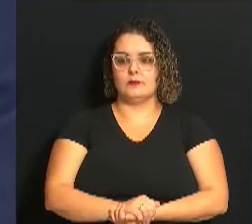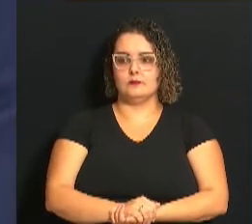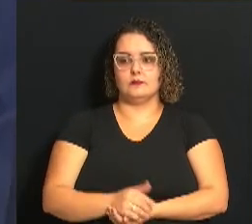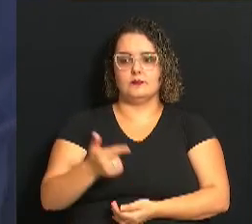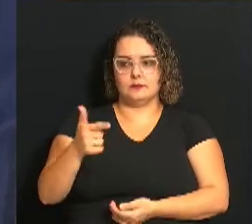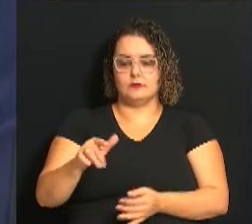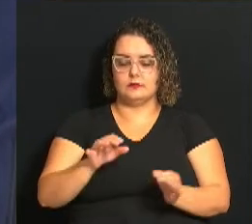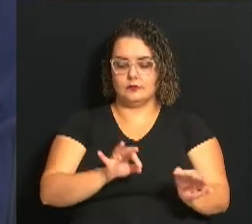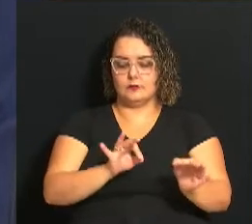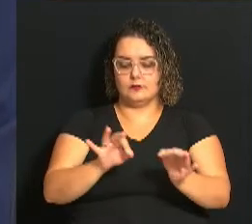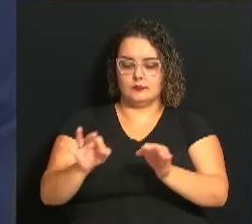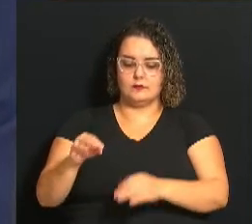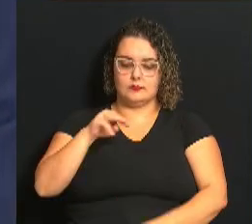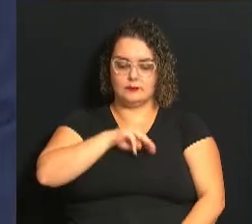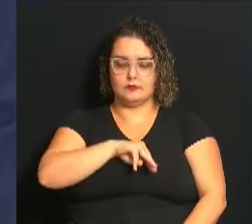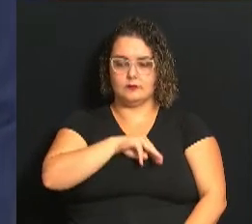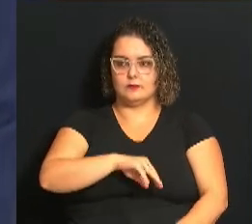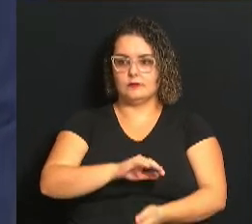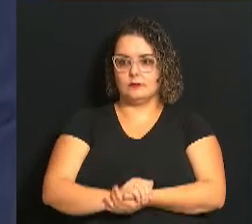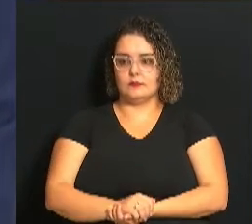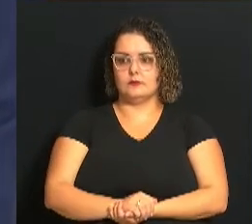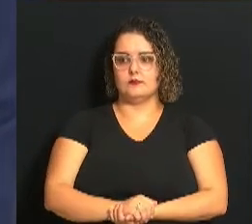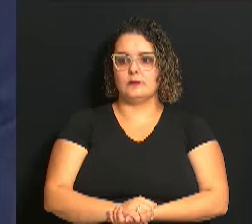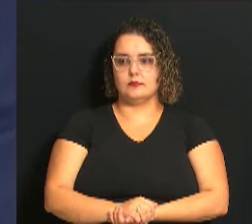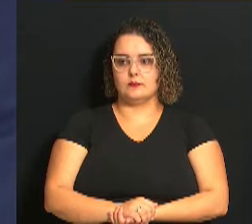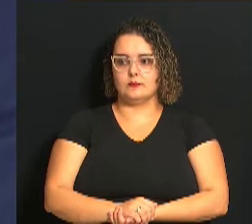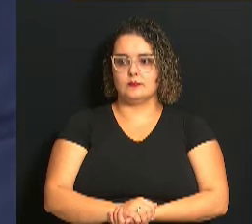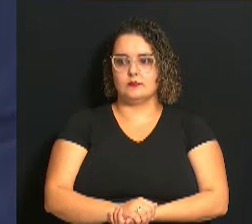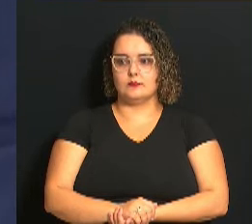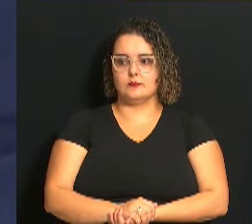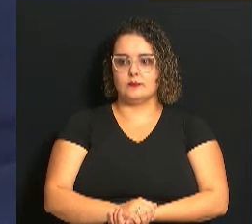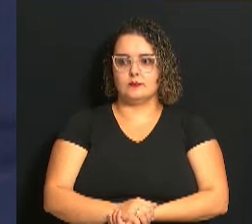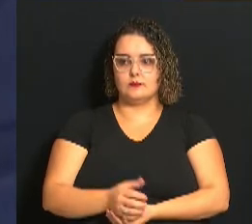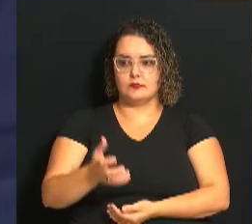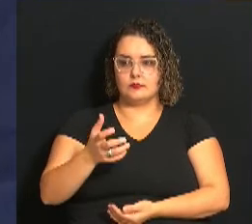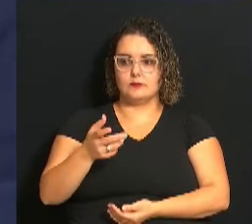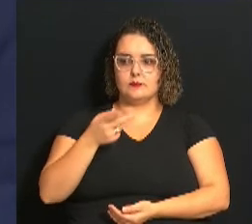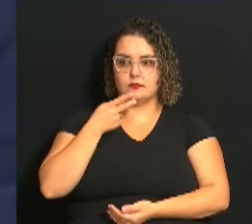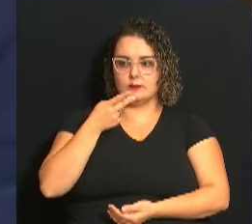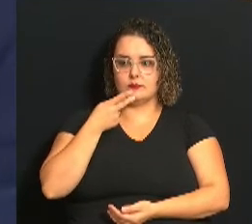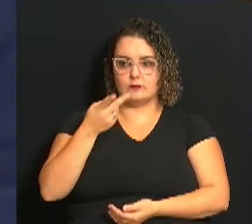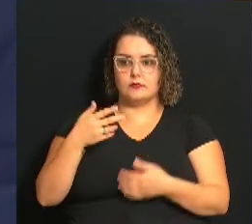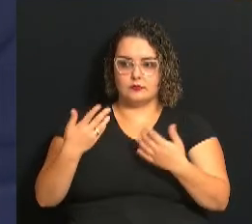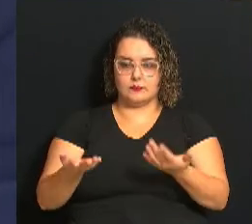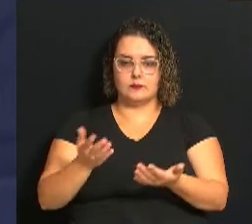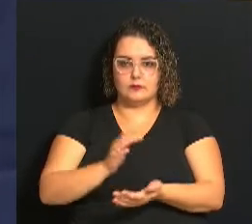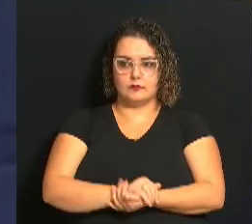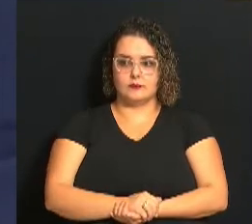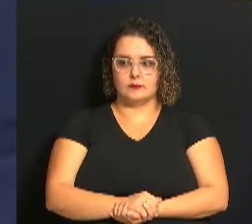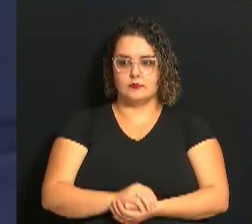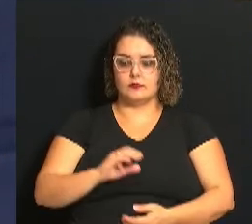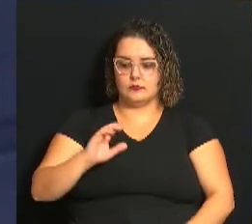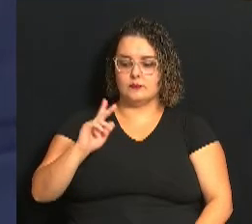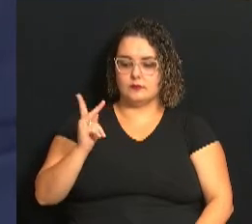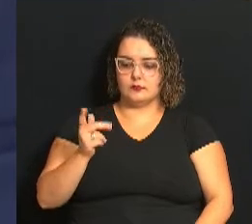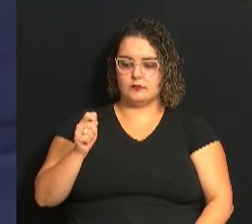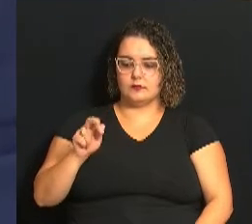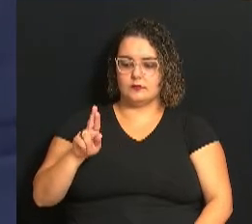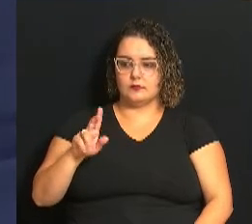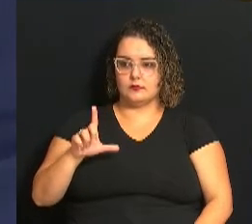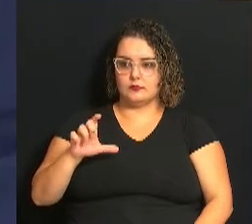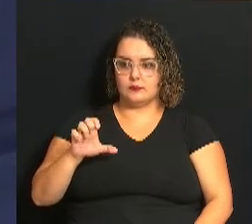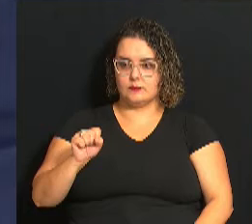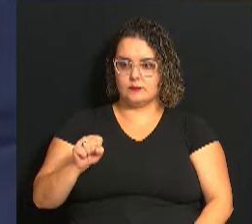nessa missão aí, tá bom? Gostaria de passar a palavra desde já, então, ao Charles, que está aqui